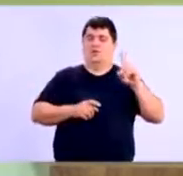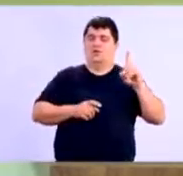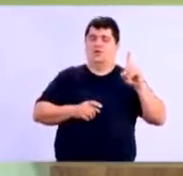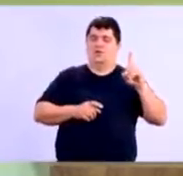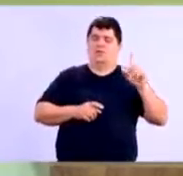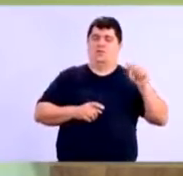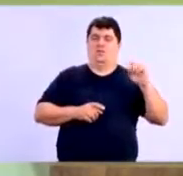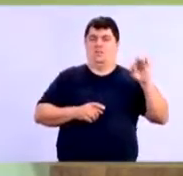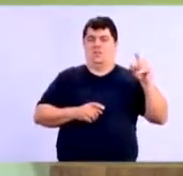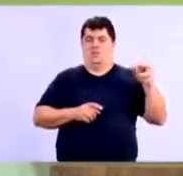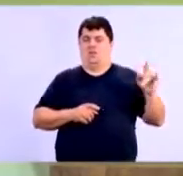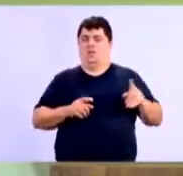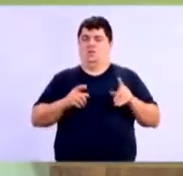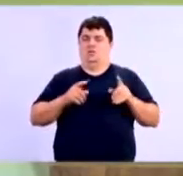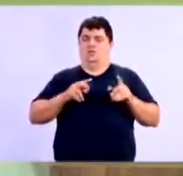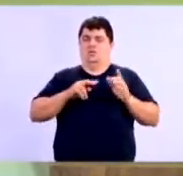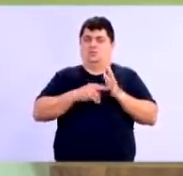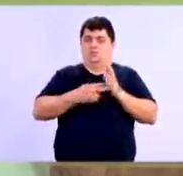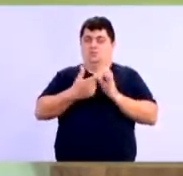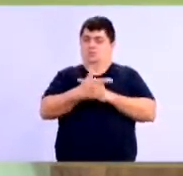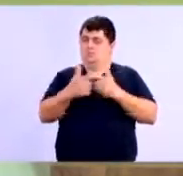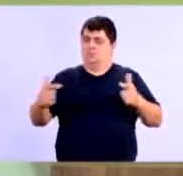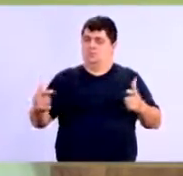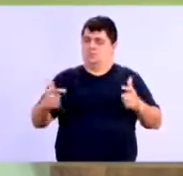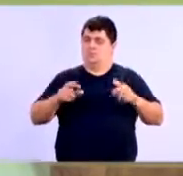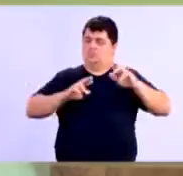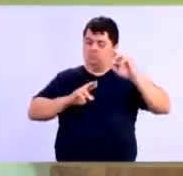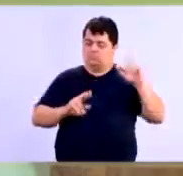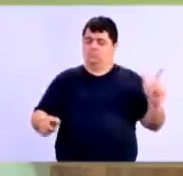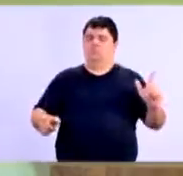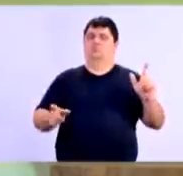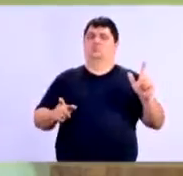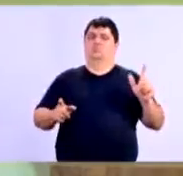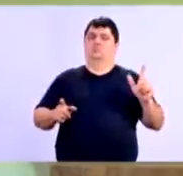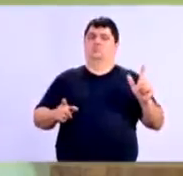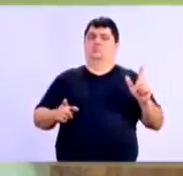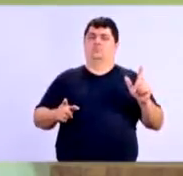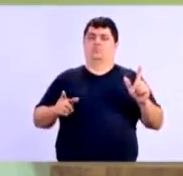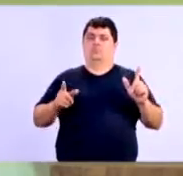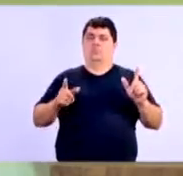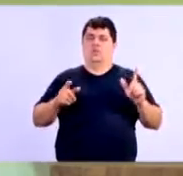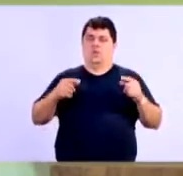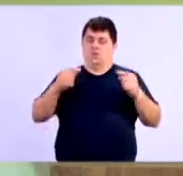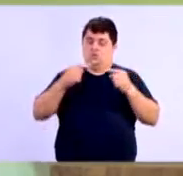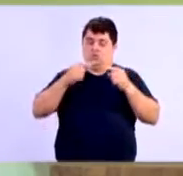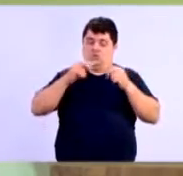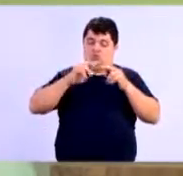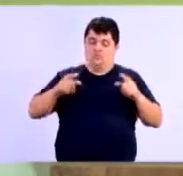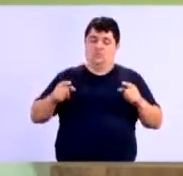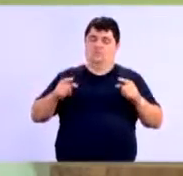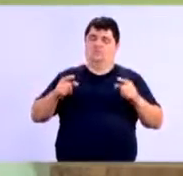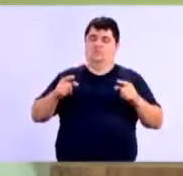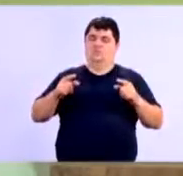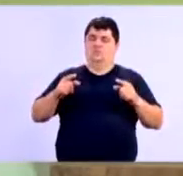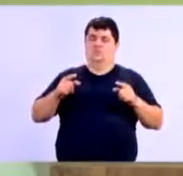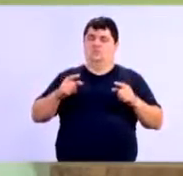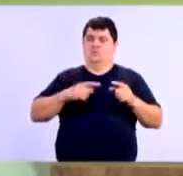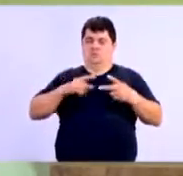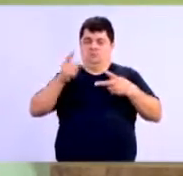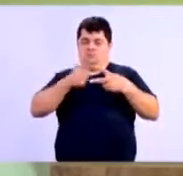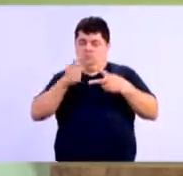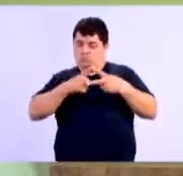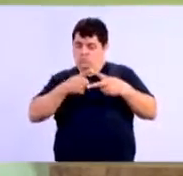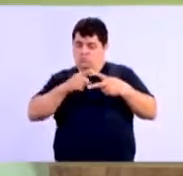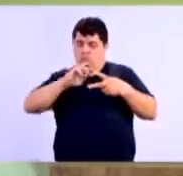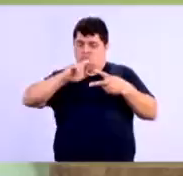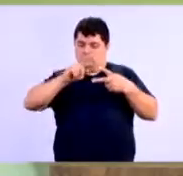sinônimos, né? A tendência natural é a gente confundir ou tratar como se fosse a mesma coisa, né? Então, eles não são sinônimos,